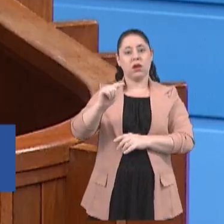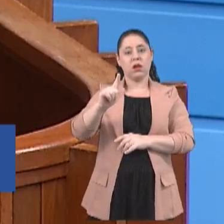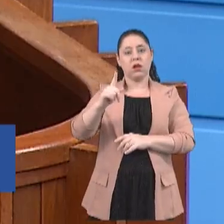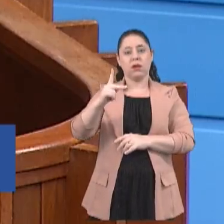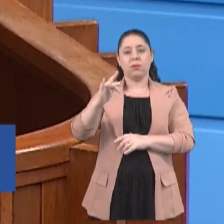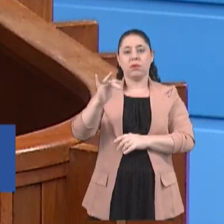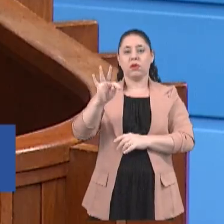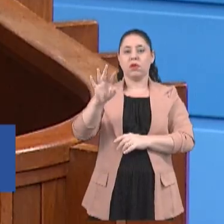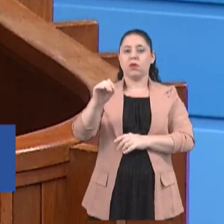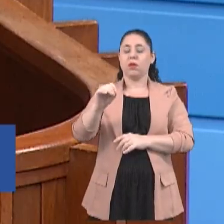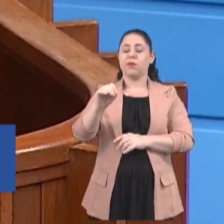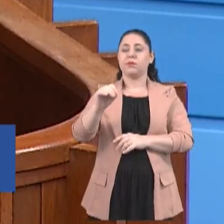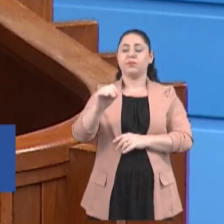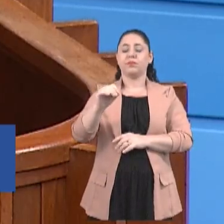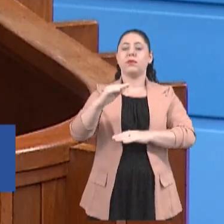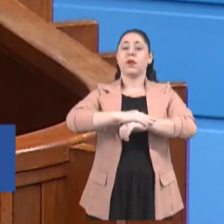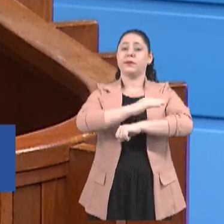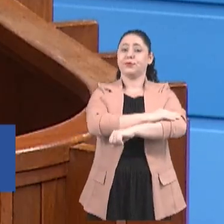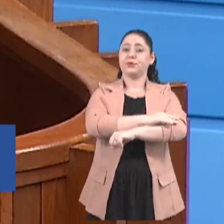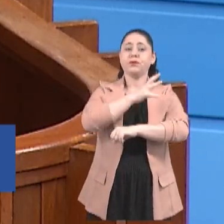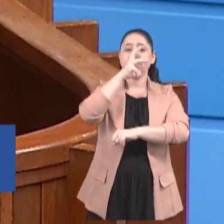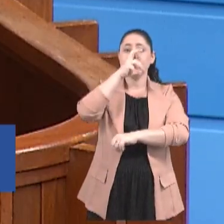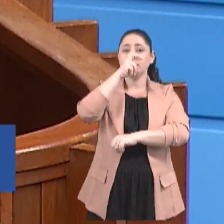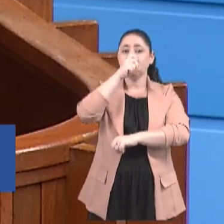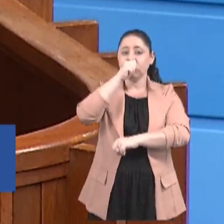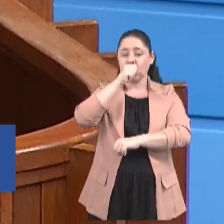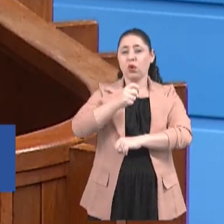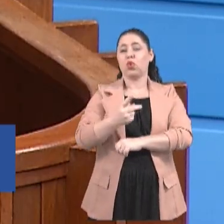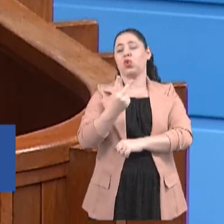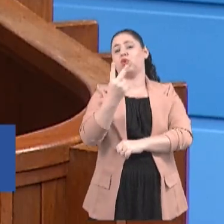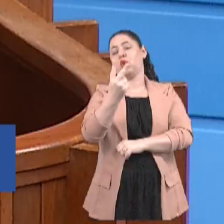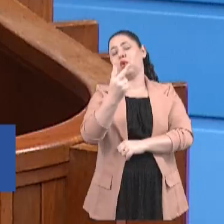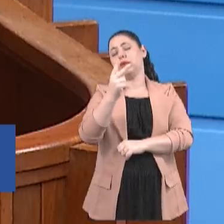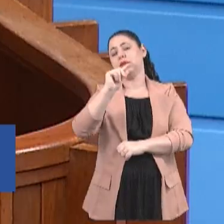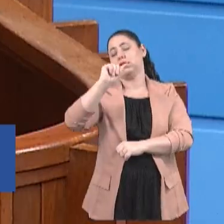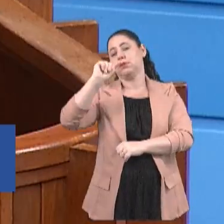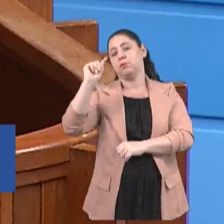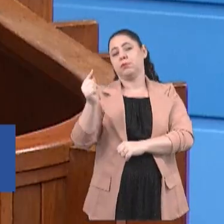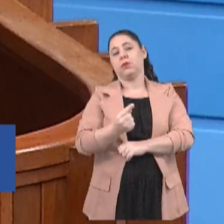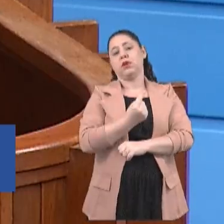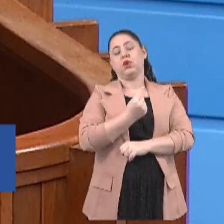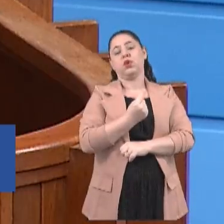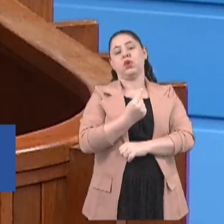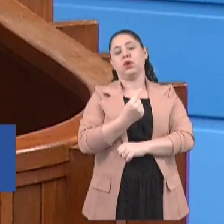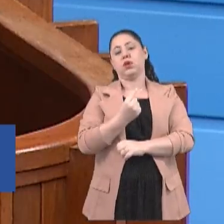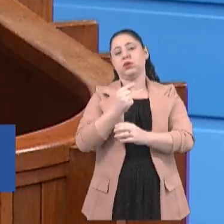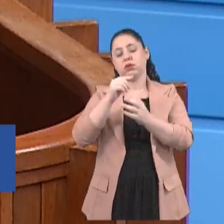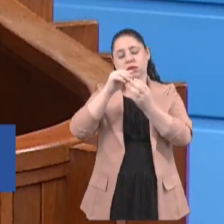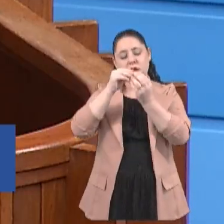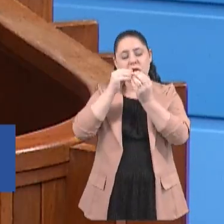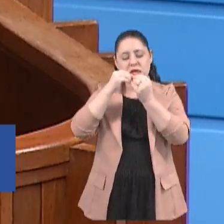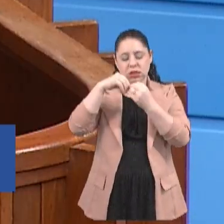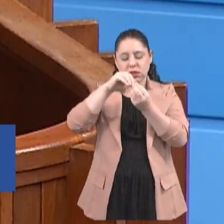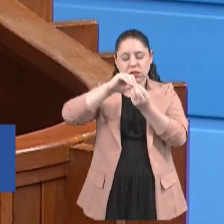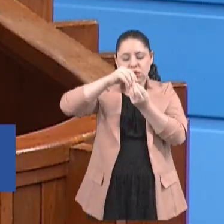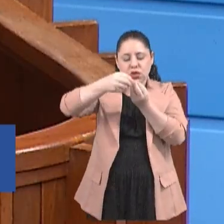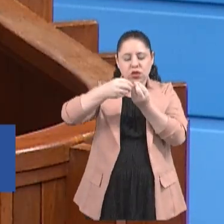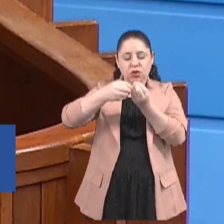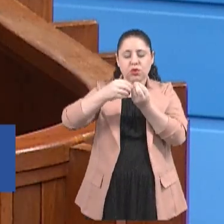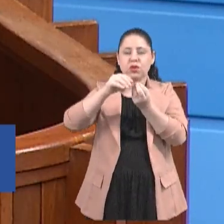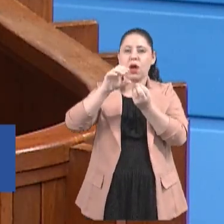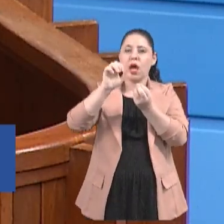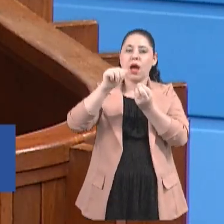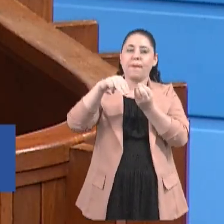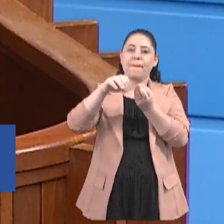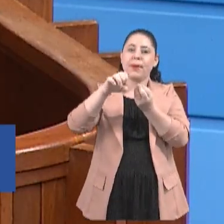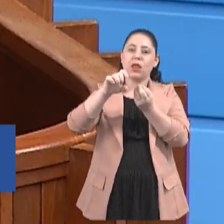região de Bataguaçu está recebendo laranja, com quase 2.000 hectares já plantado, amendoim. Recentemente instalada uma fábrica